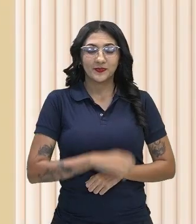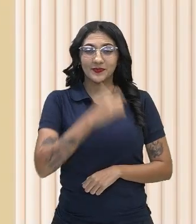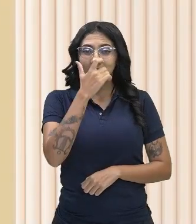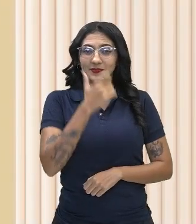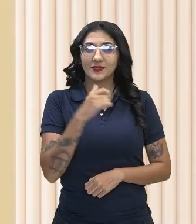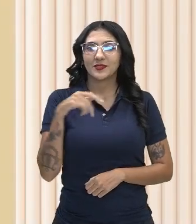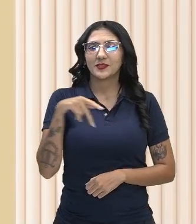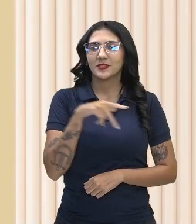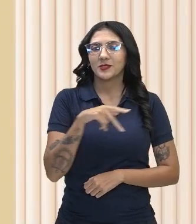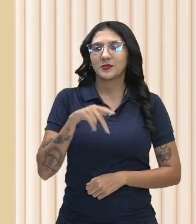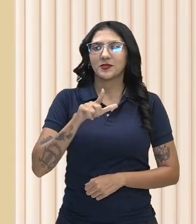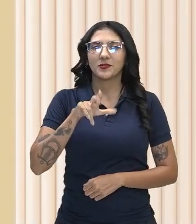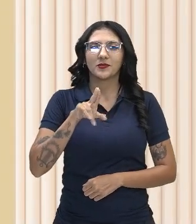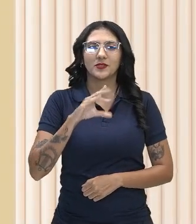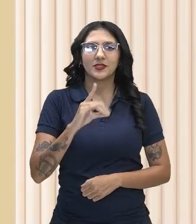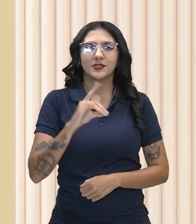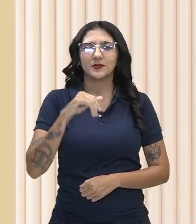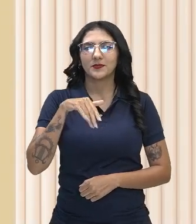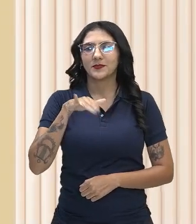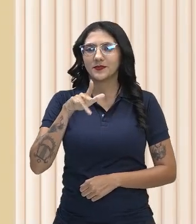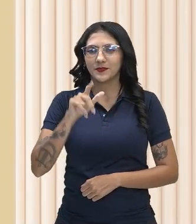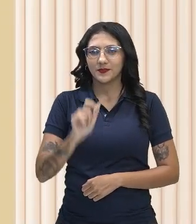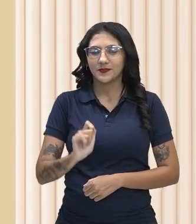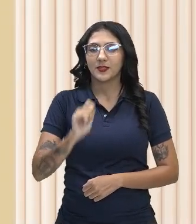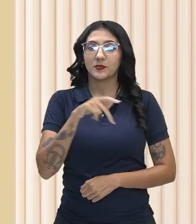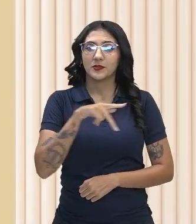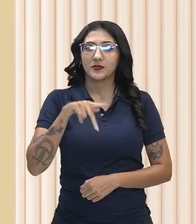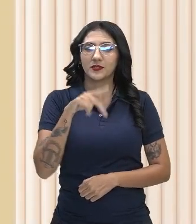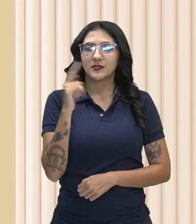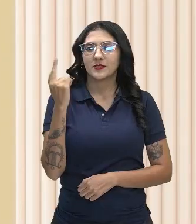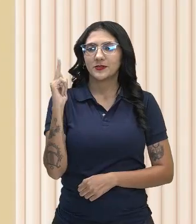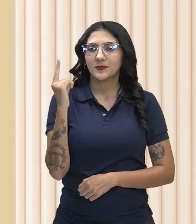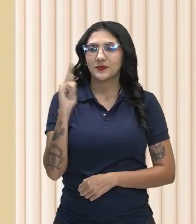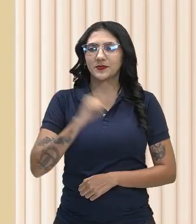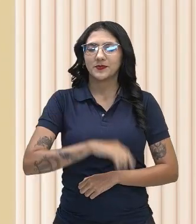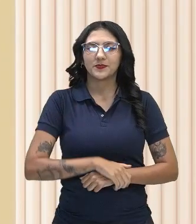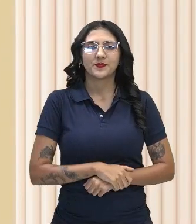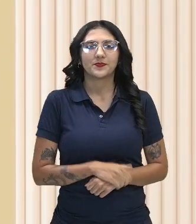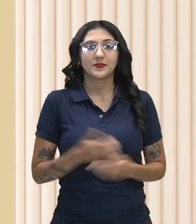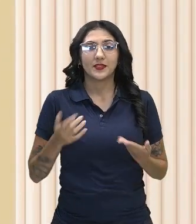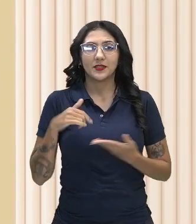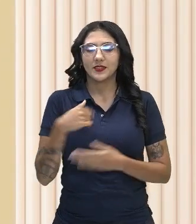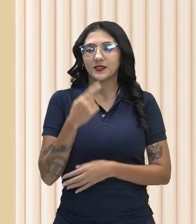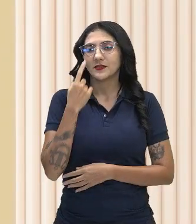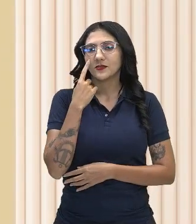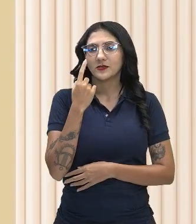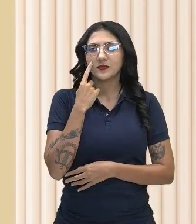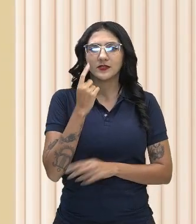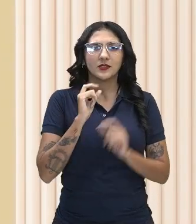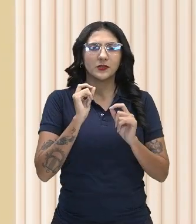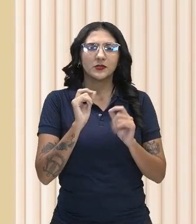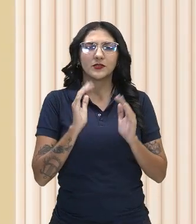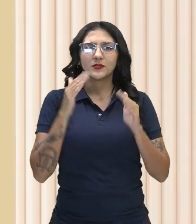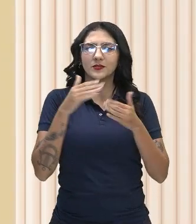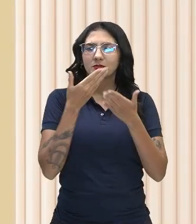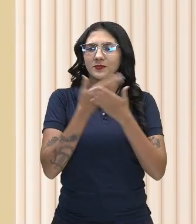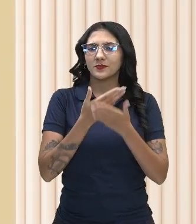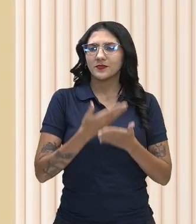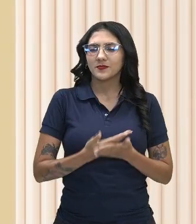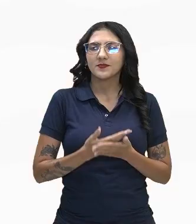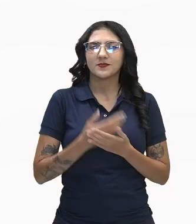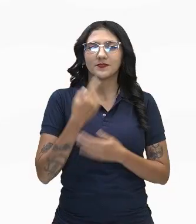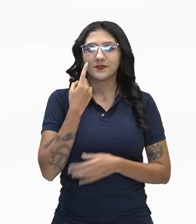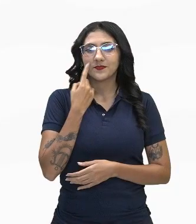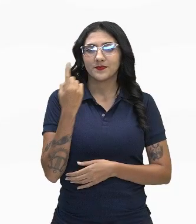Eu sou a professora Ludmila Dutra, de Geografia. E agora nós iremos verificar o que estudaremos na nossa